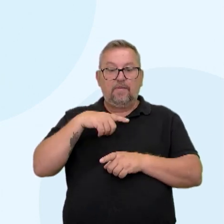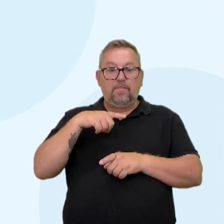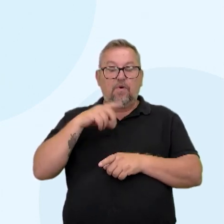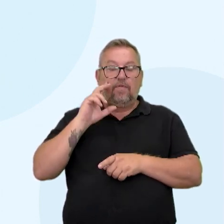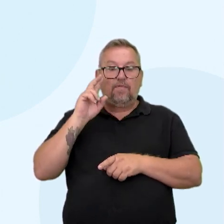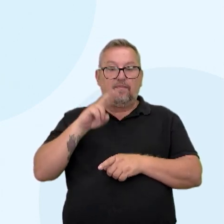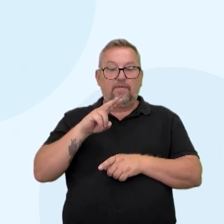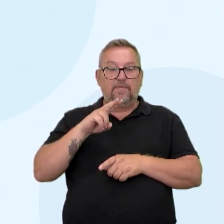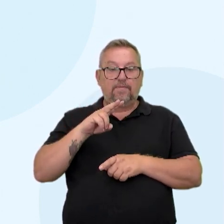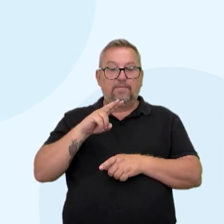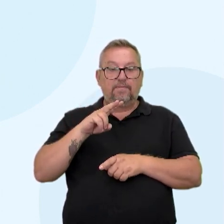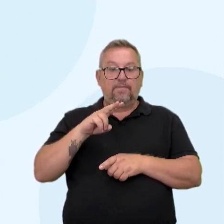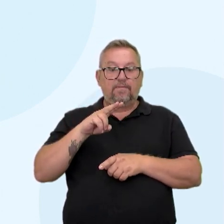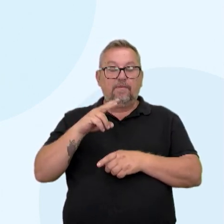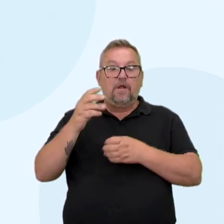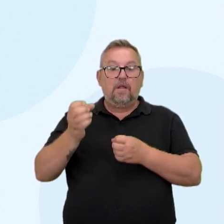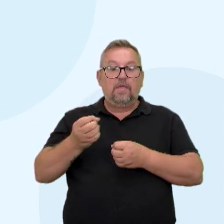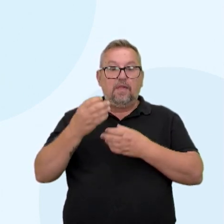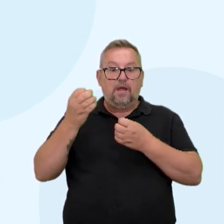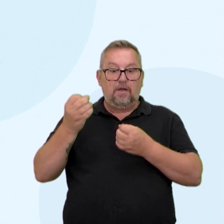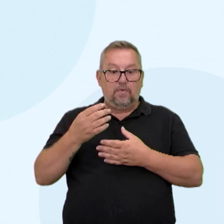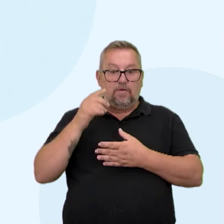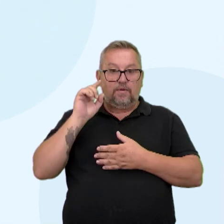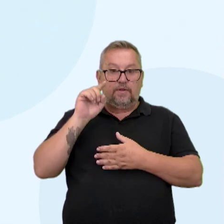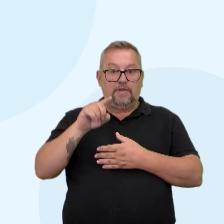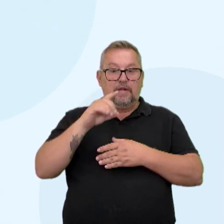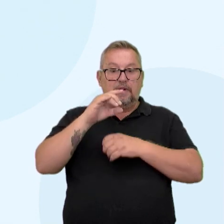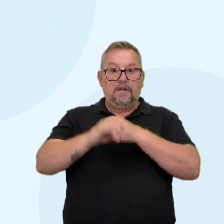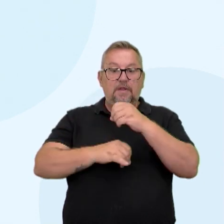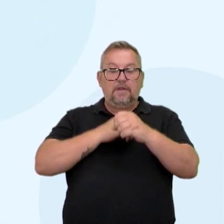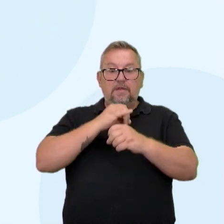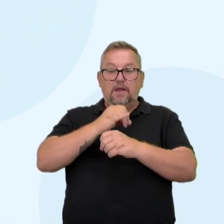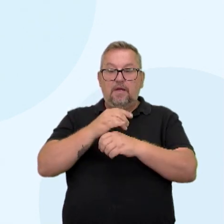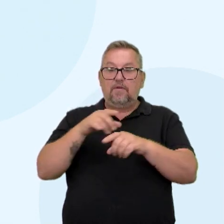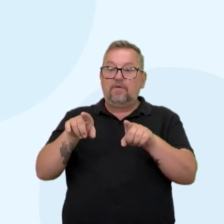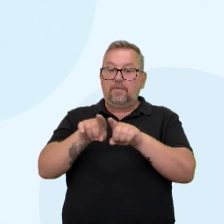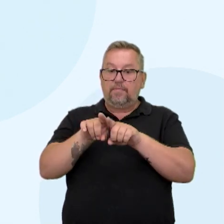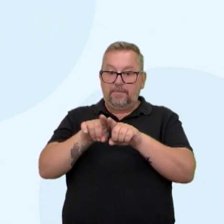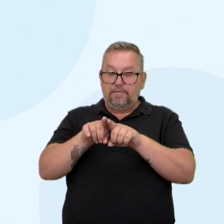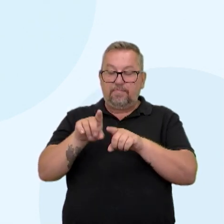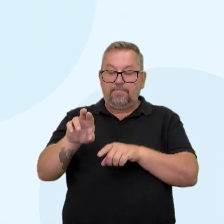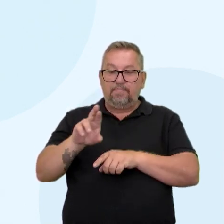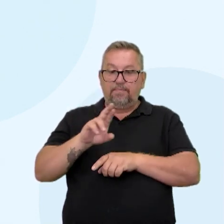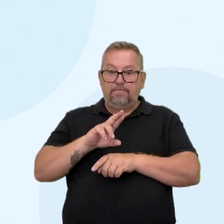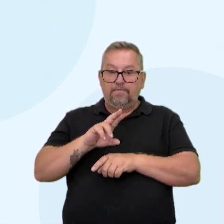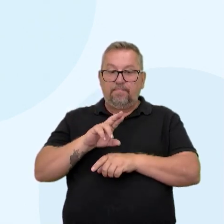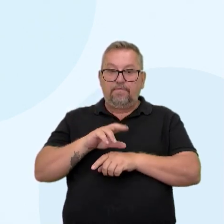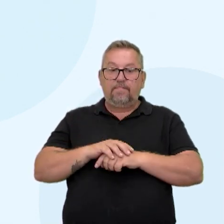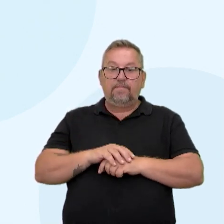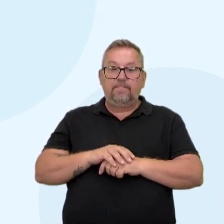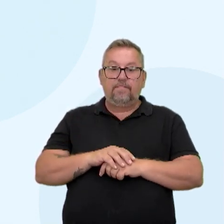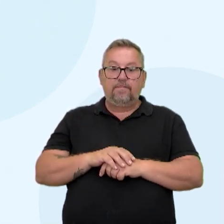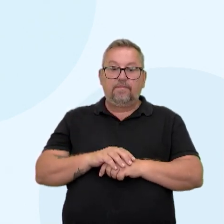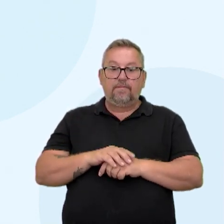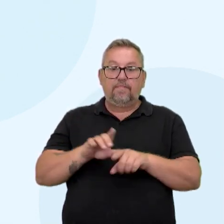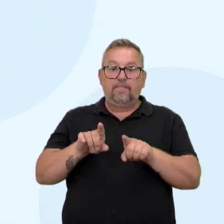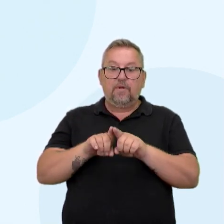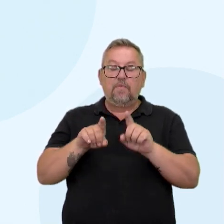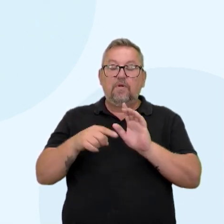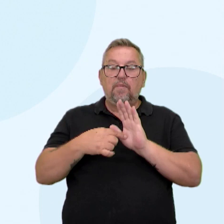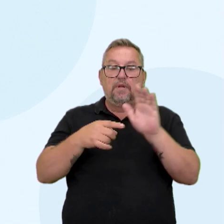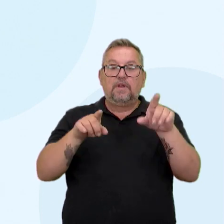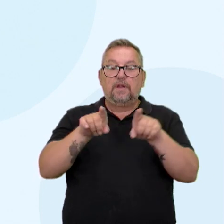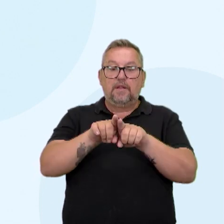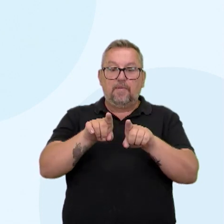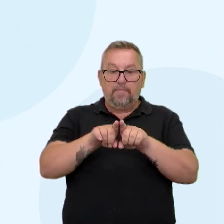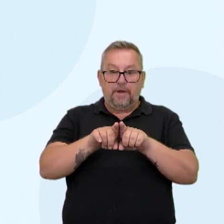também pegar aí dados aí desse site, a exposição do resultado do estudo do censo. Aí vocês podem apresentar os